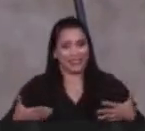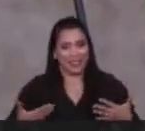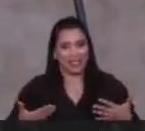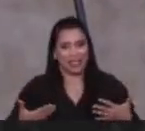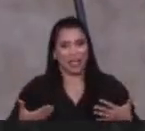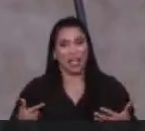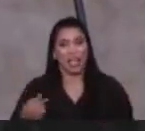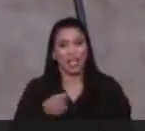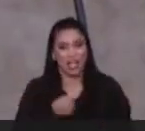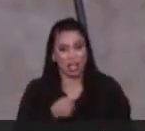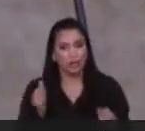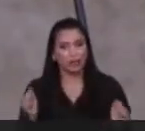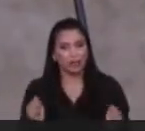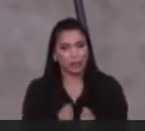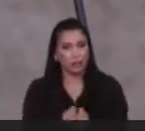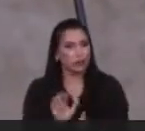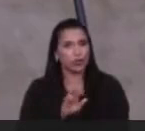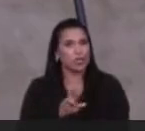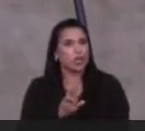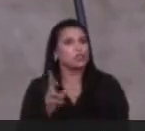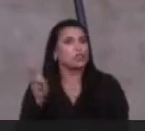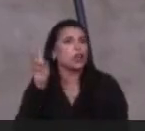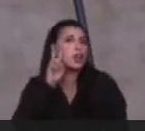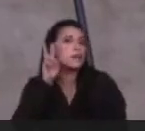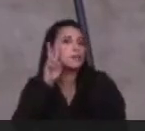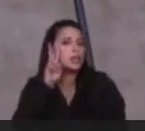eu levarei comigo não só na memória,